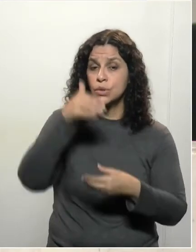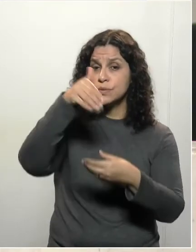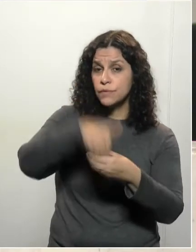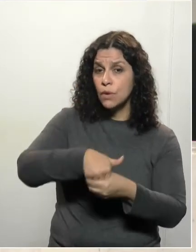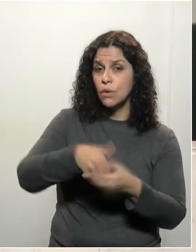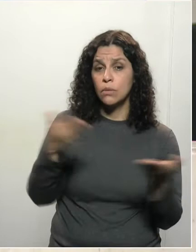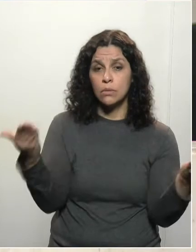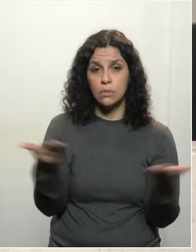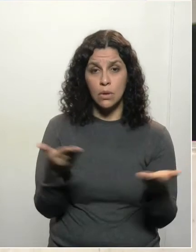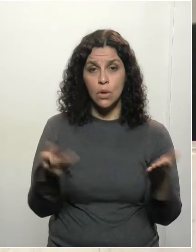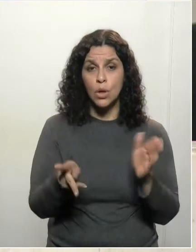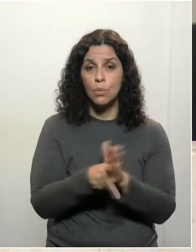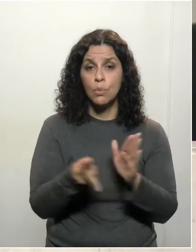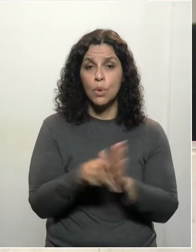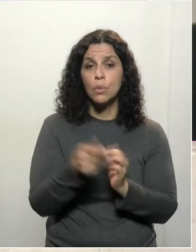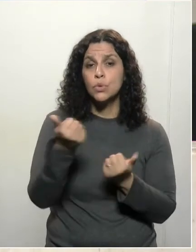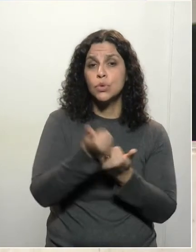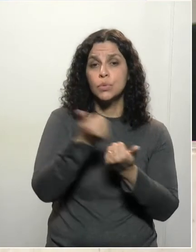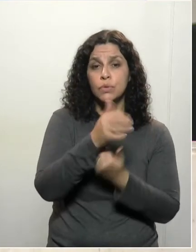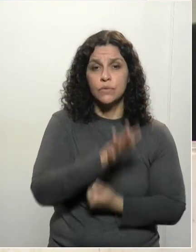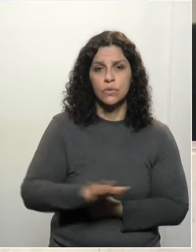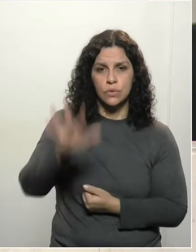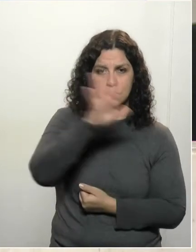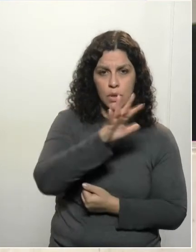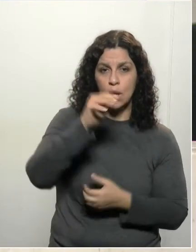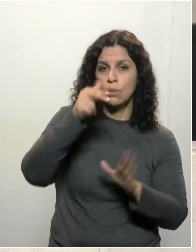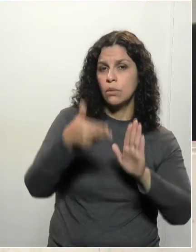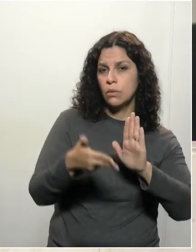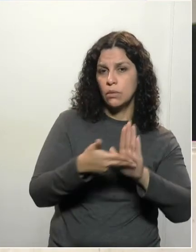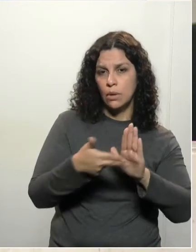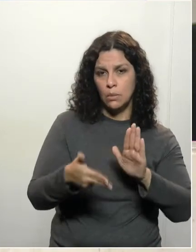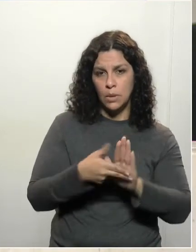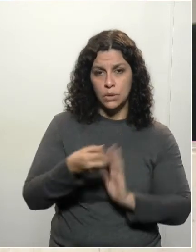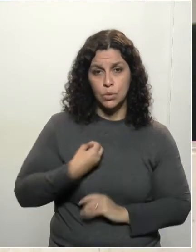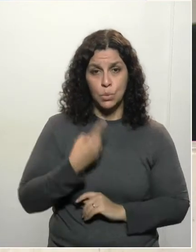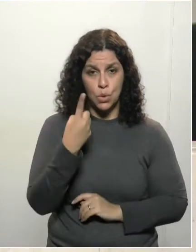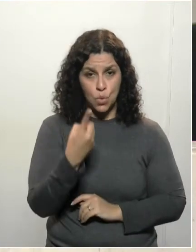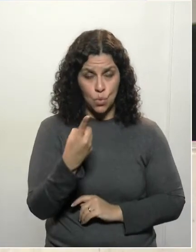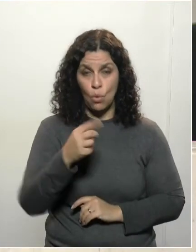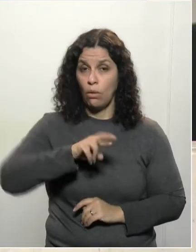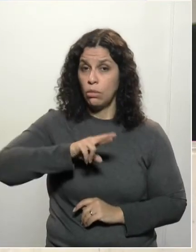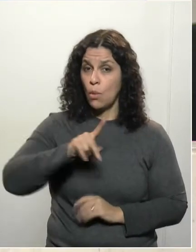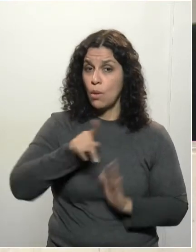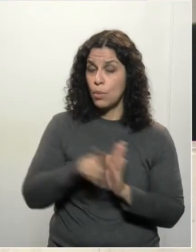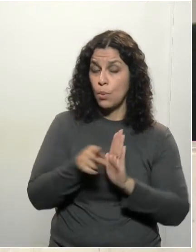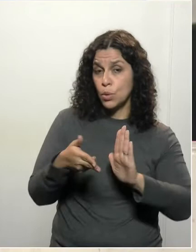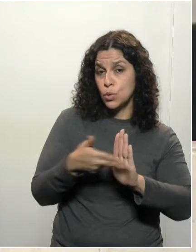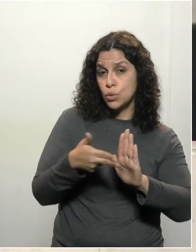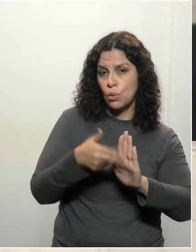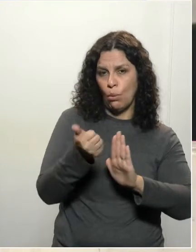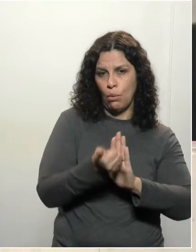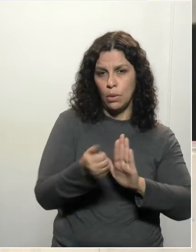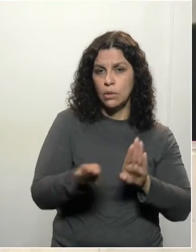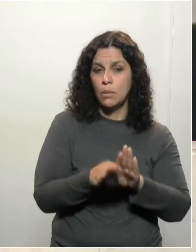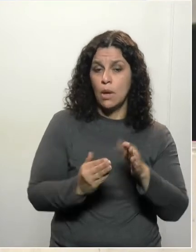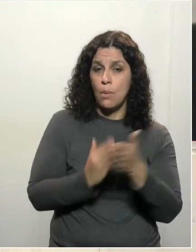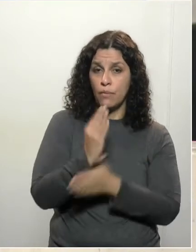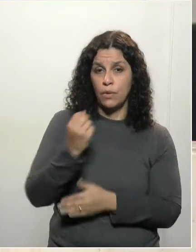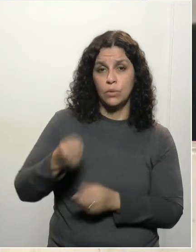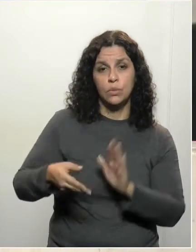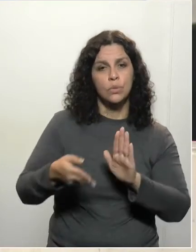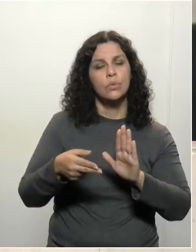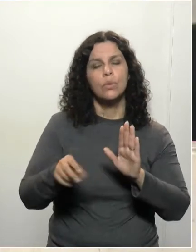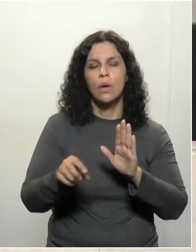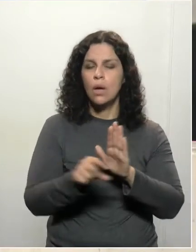voto, nesse momento, o substitutivo geral da emenda número 1, ressalvada subemenda. Aprovando a emenda número 1,